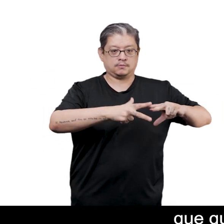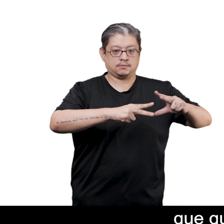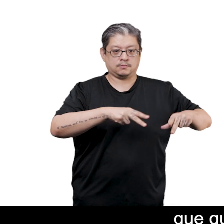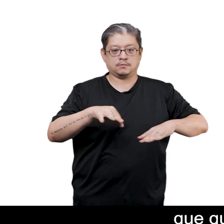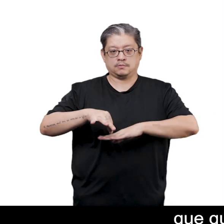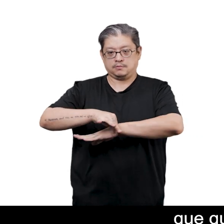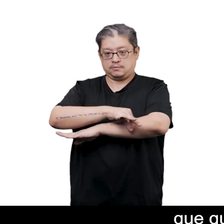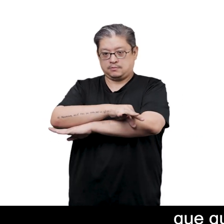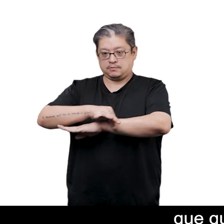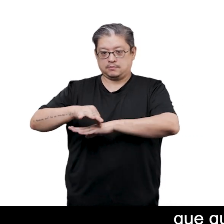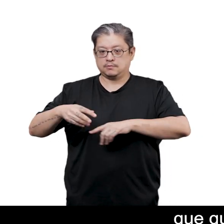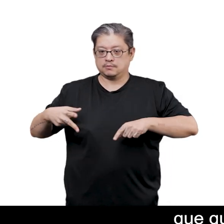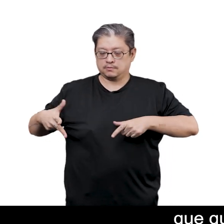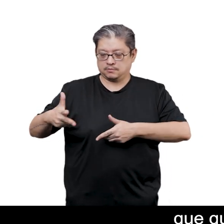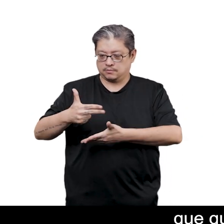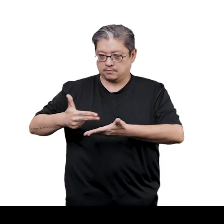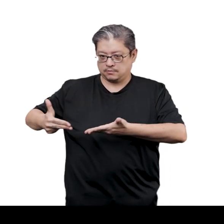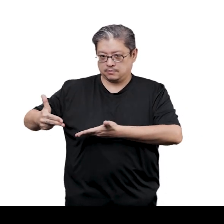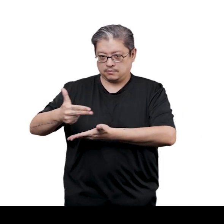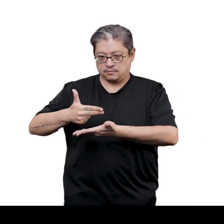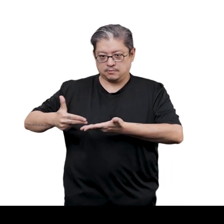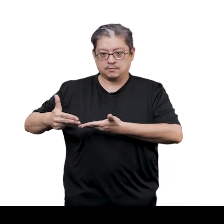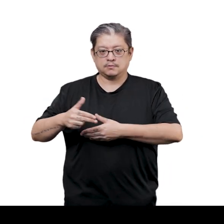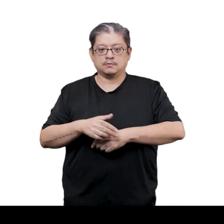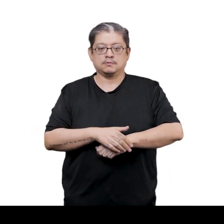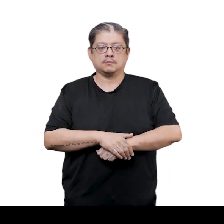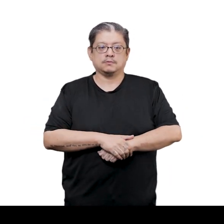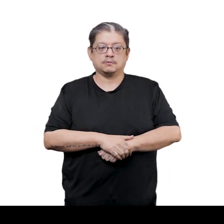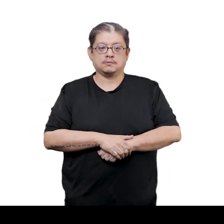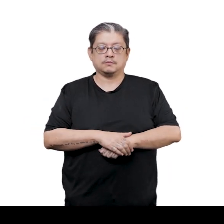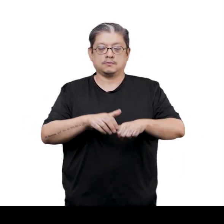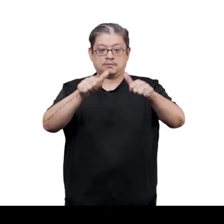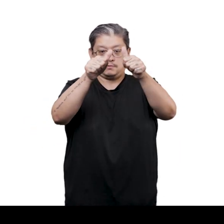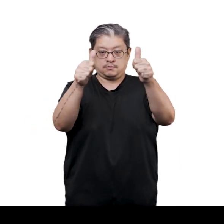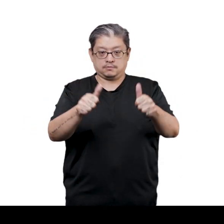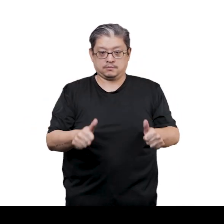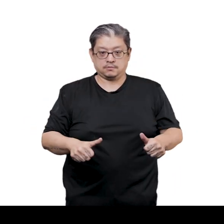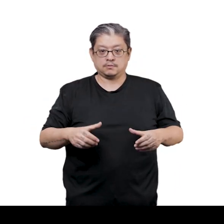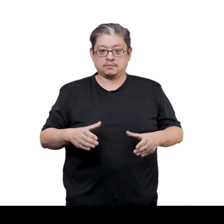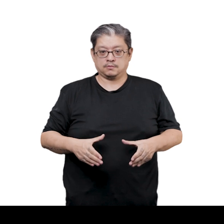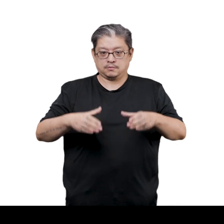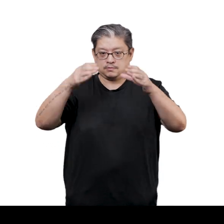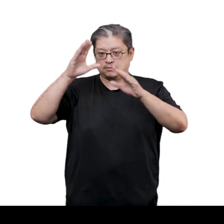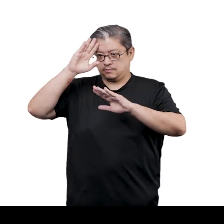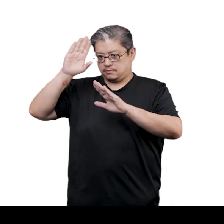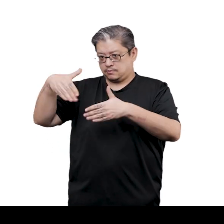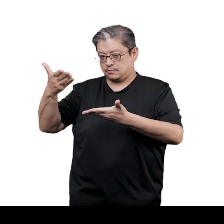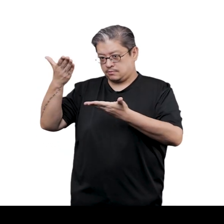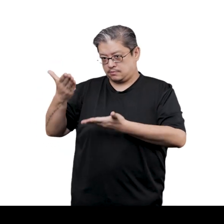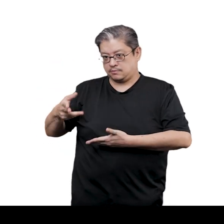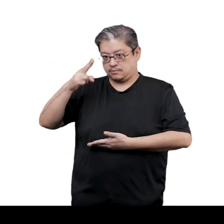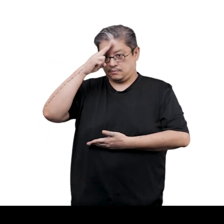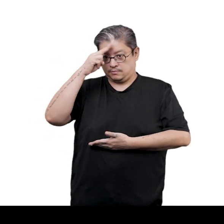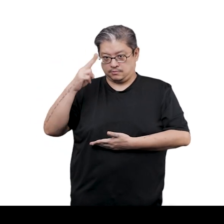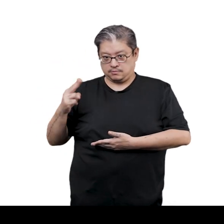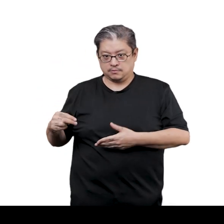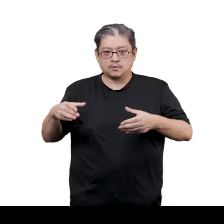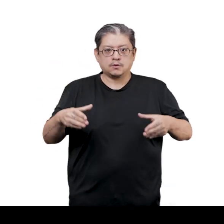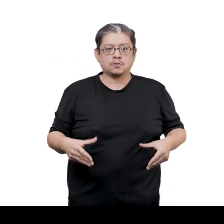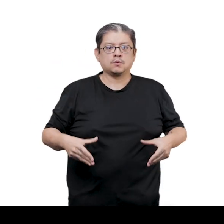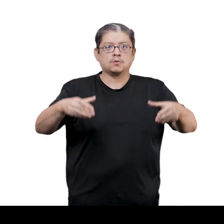a arquitetura e a cartografia. No trabalho Coluna para Lina, uma coluna de concreto